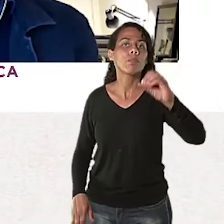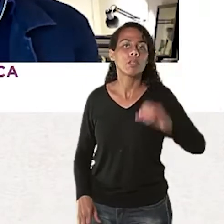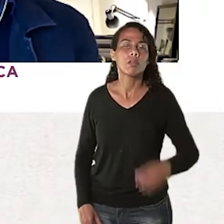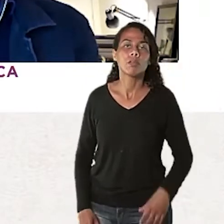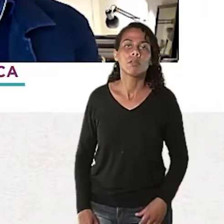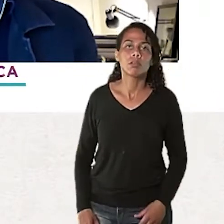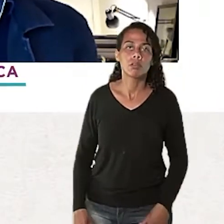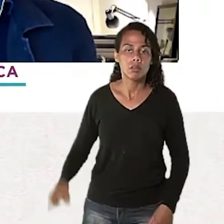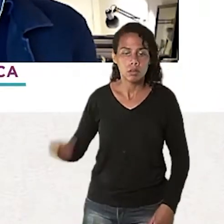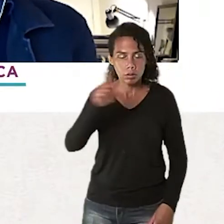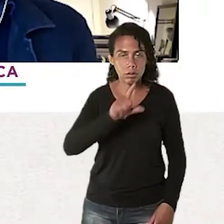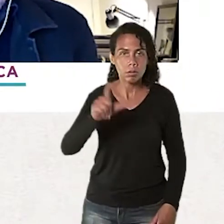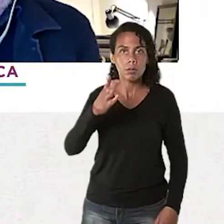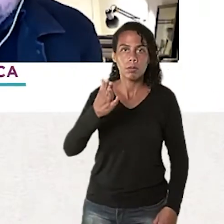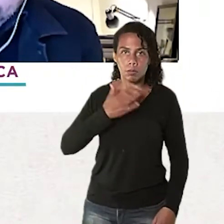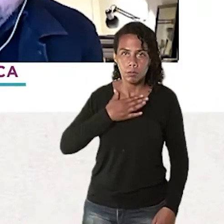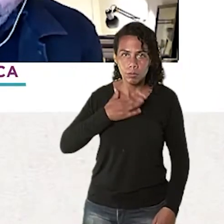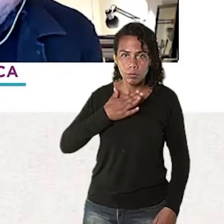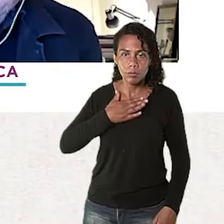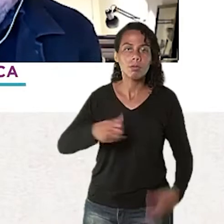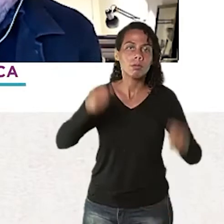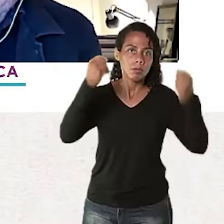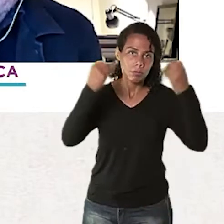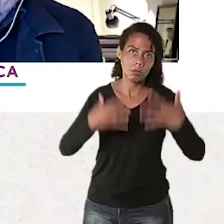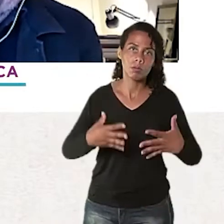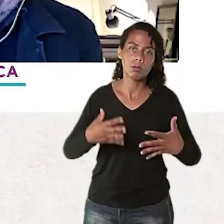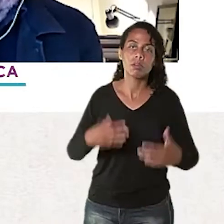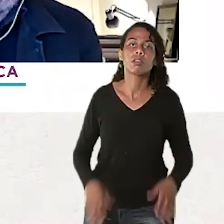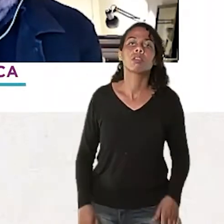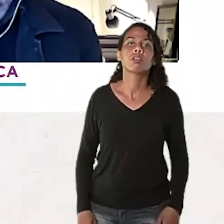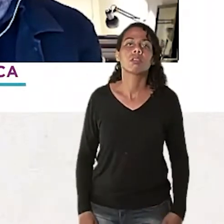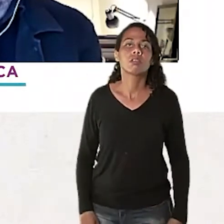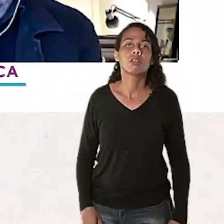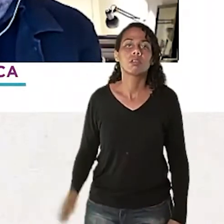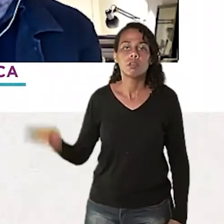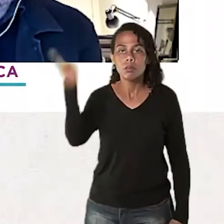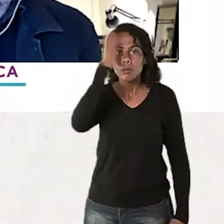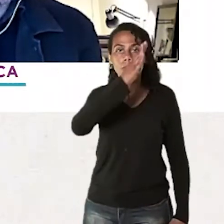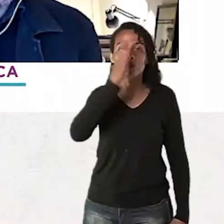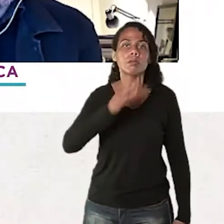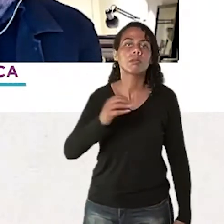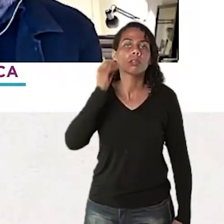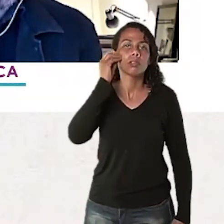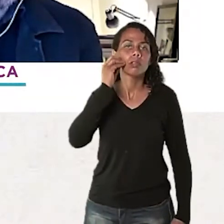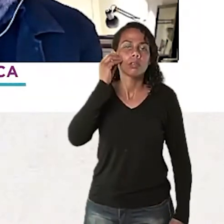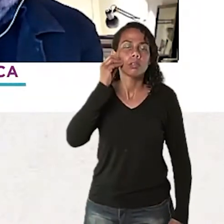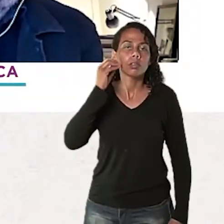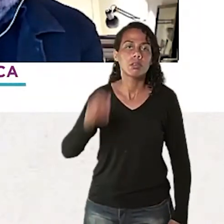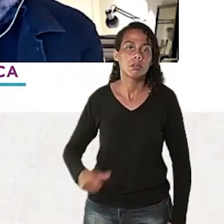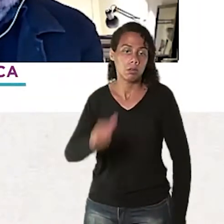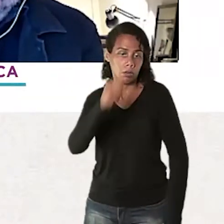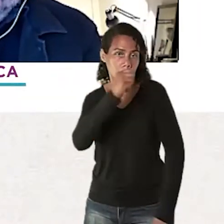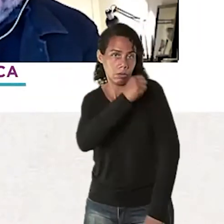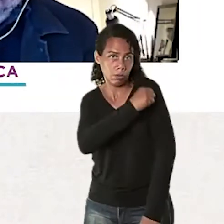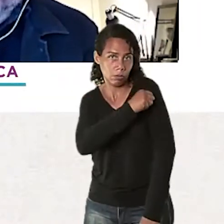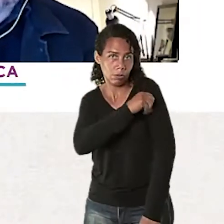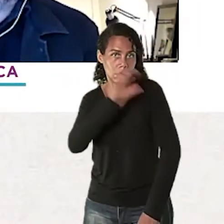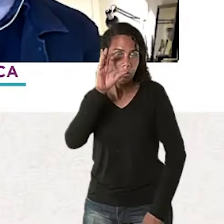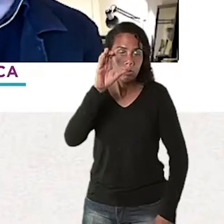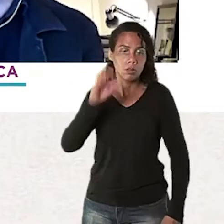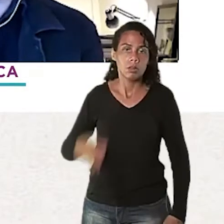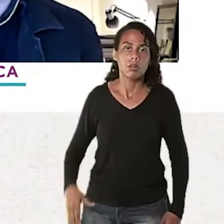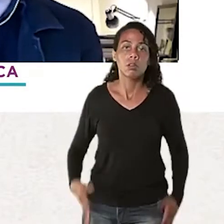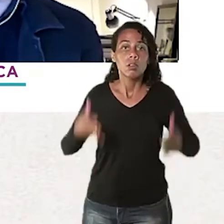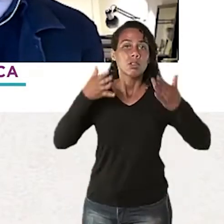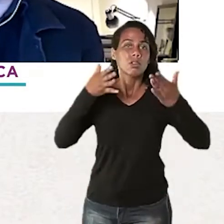que é a experiência brasileira, que eu falo sobre a chegada no Rio de Janeiro. E é